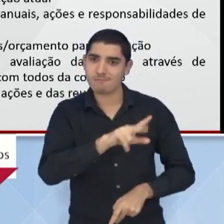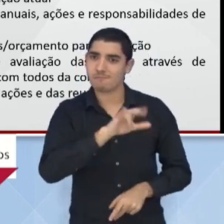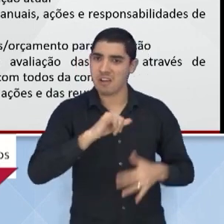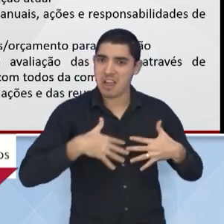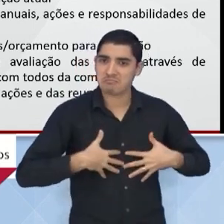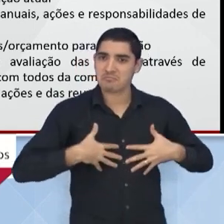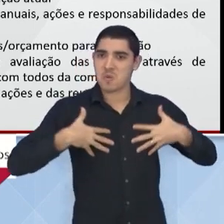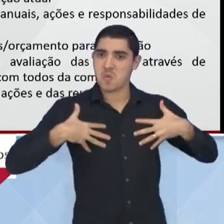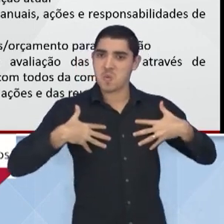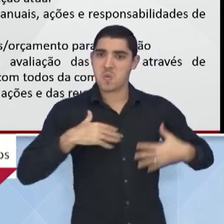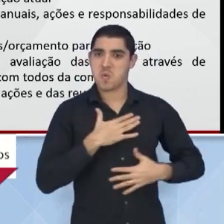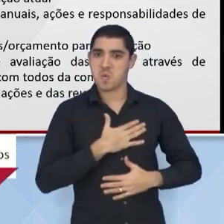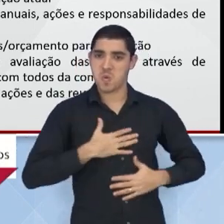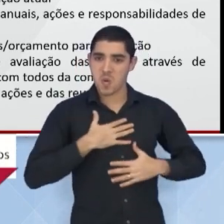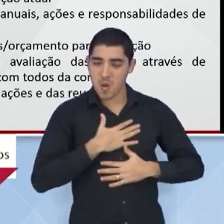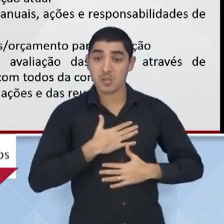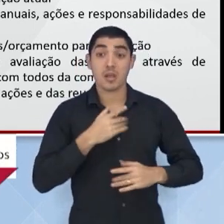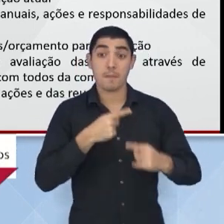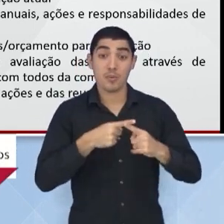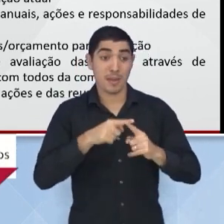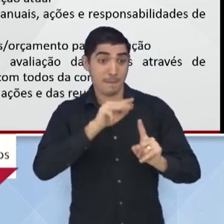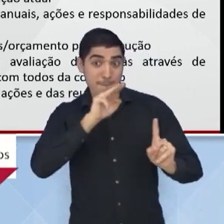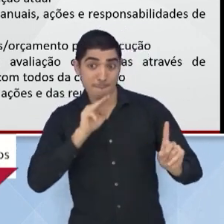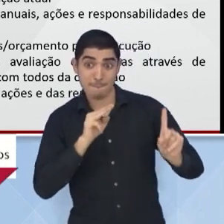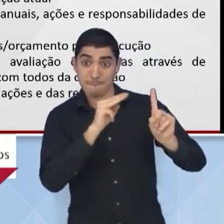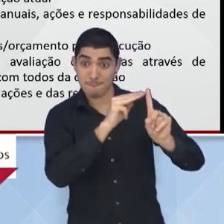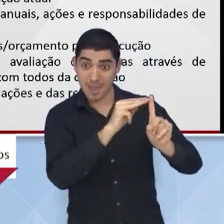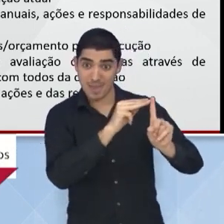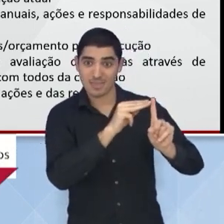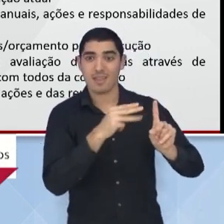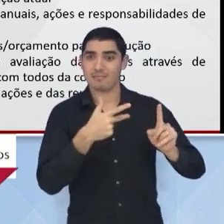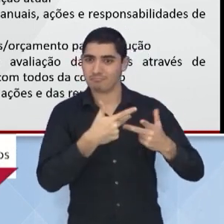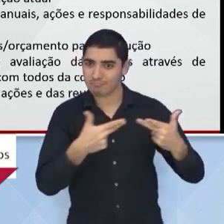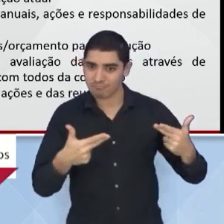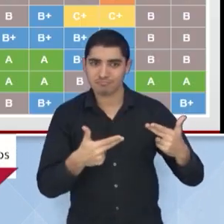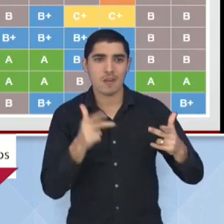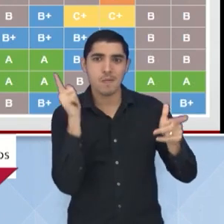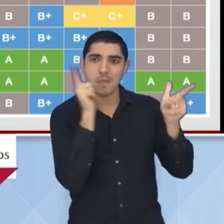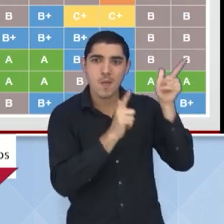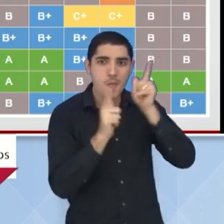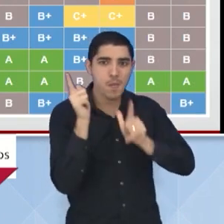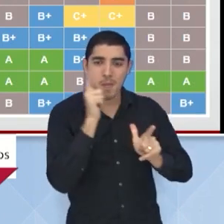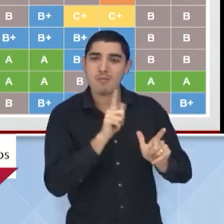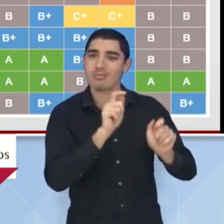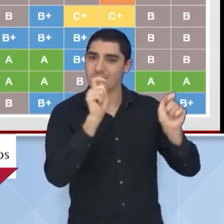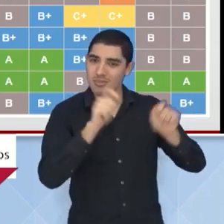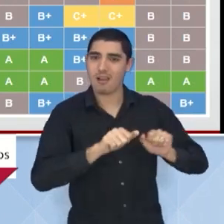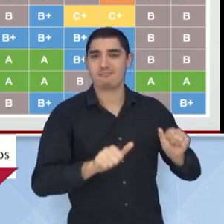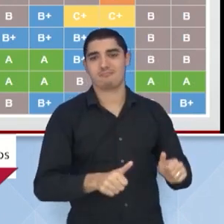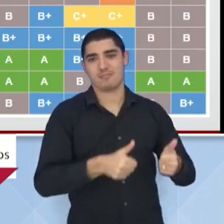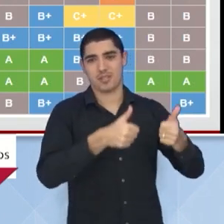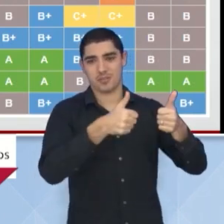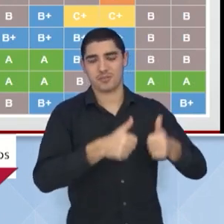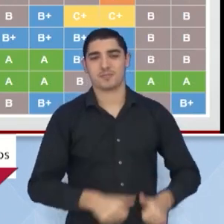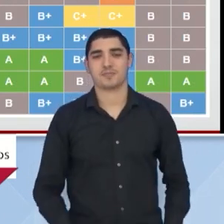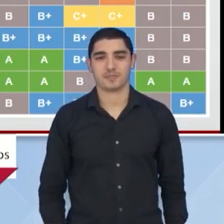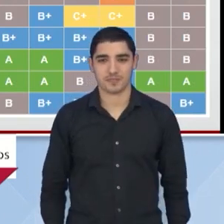metas e todos os outros indicadores dessas dimensões estão também melhoram